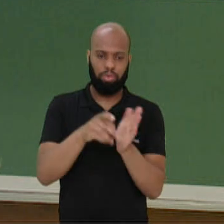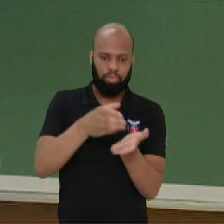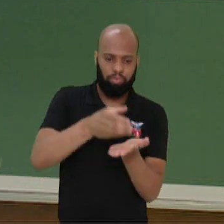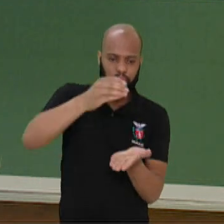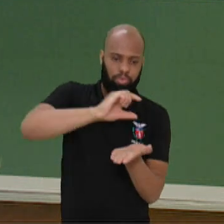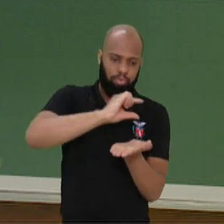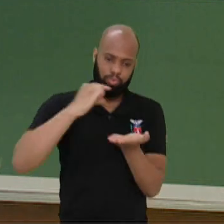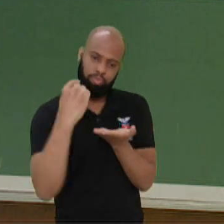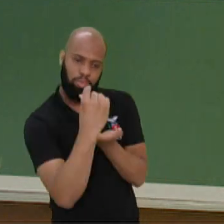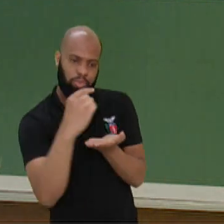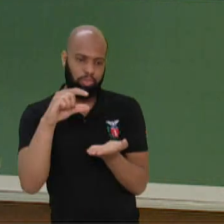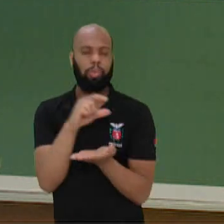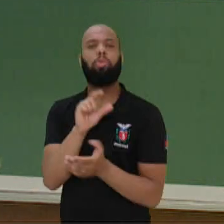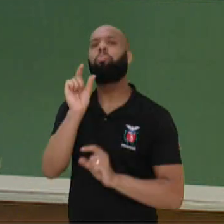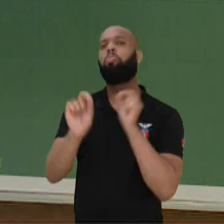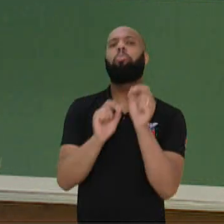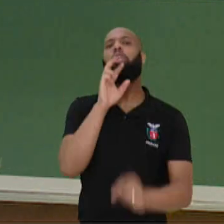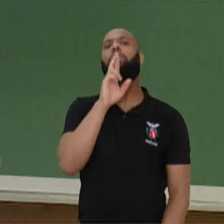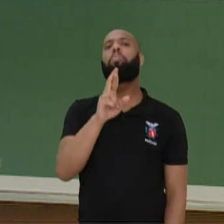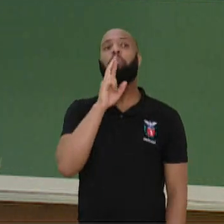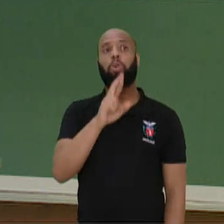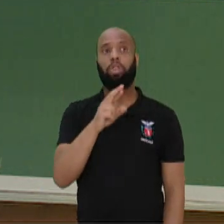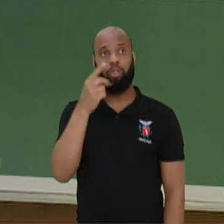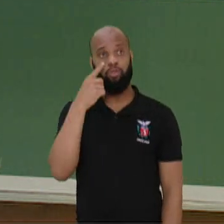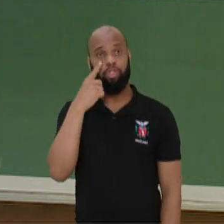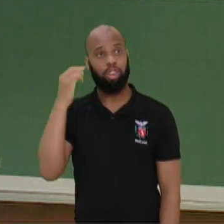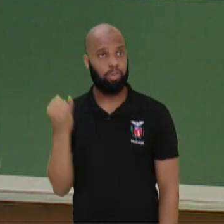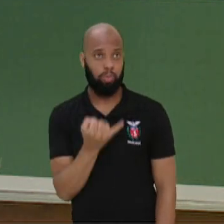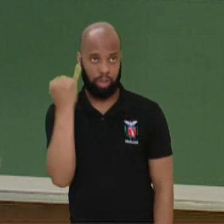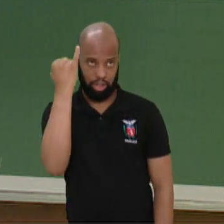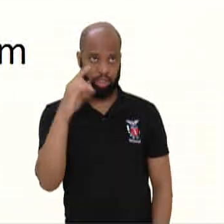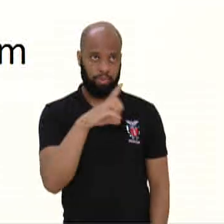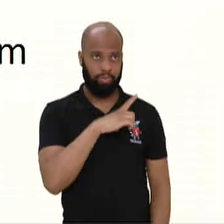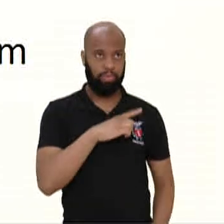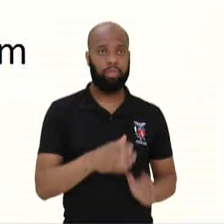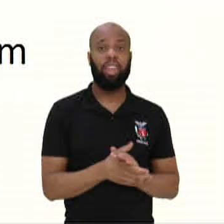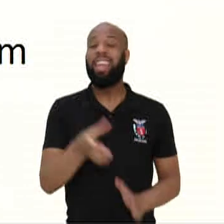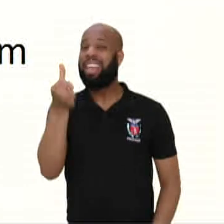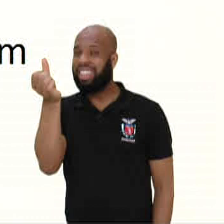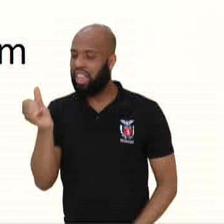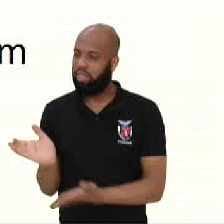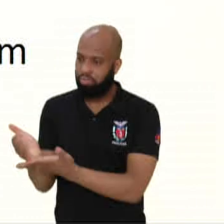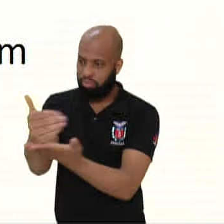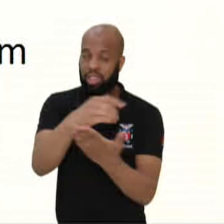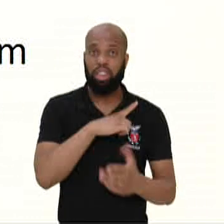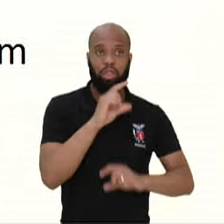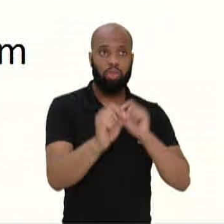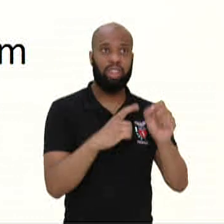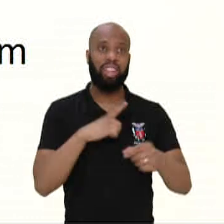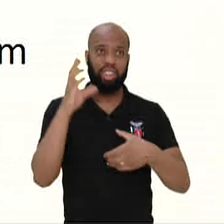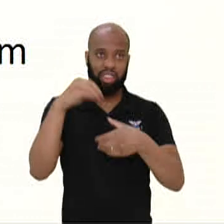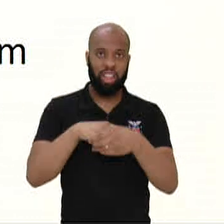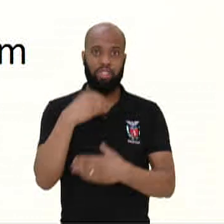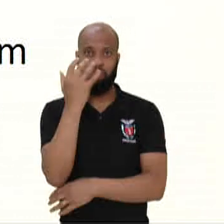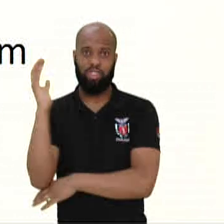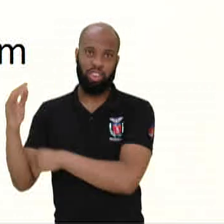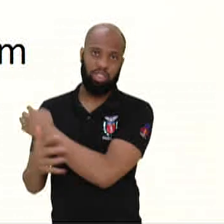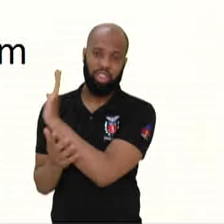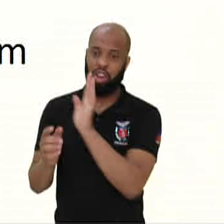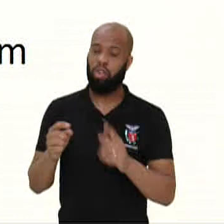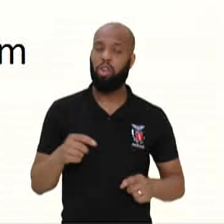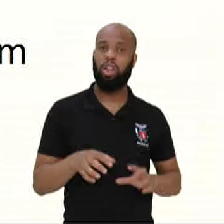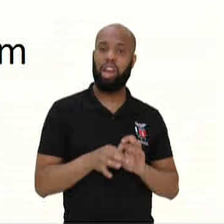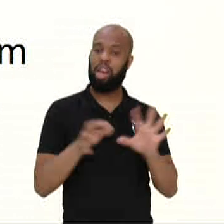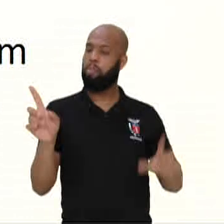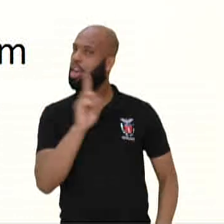E aí, os resultados. O que é mais interessante, o que é importante? 6 amostras continham espécies vegetais não